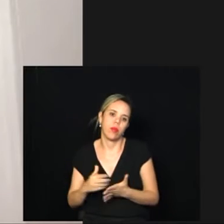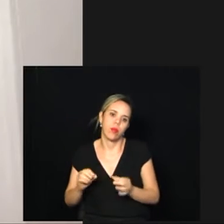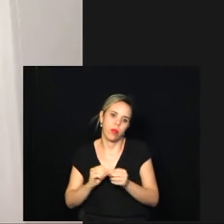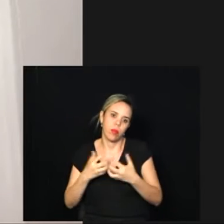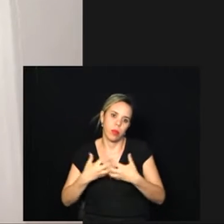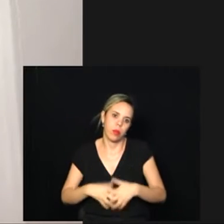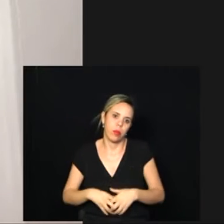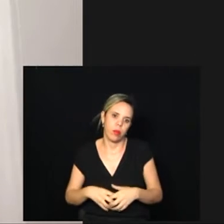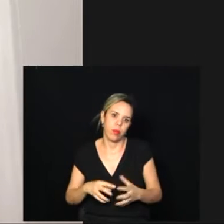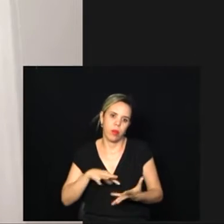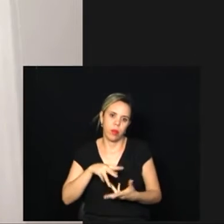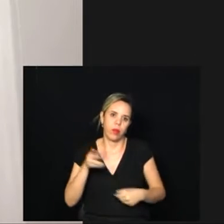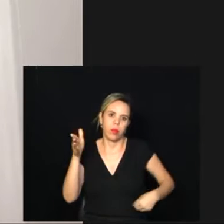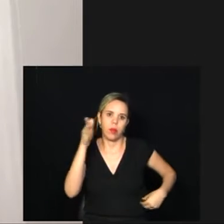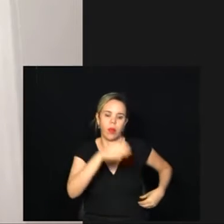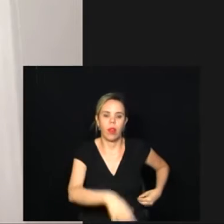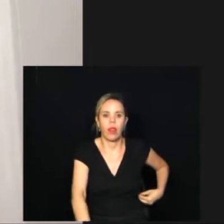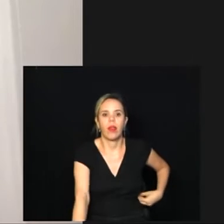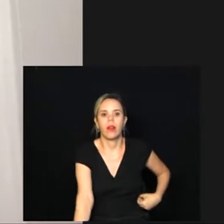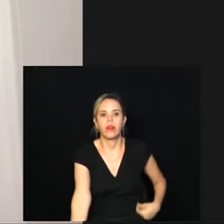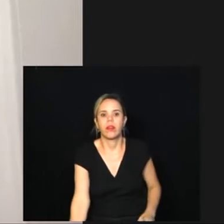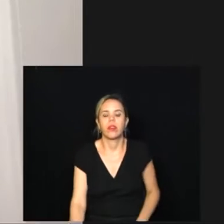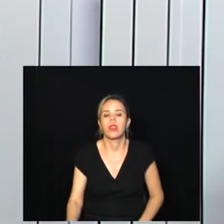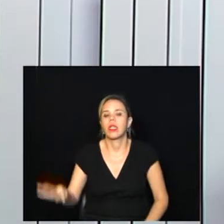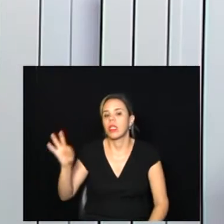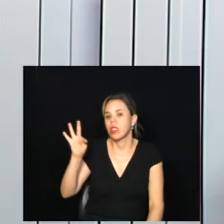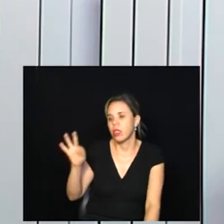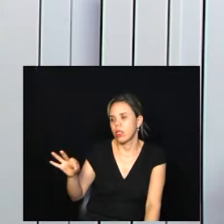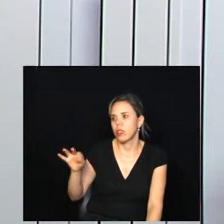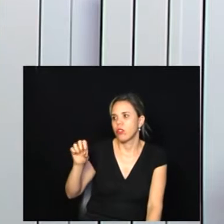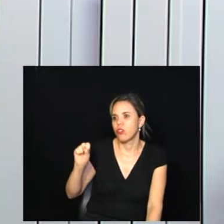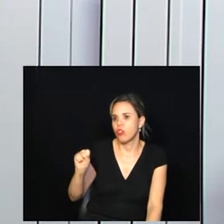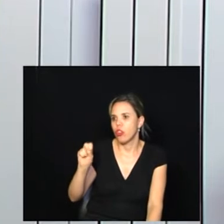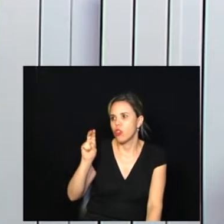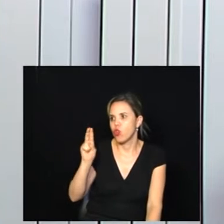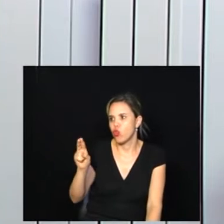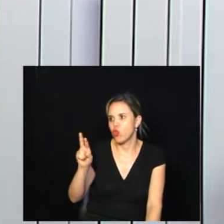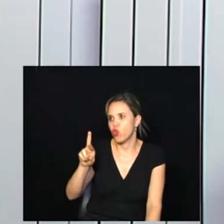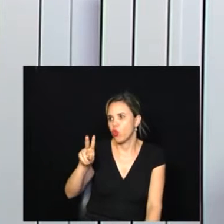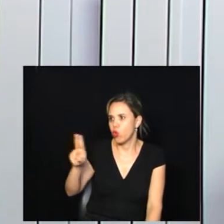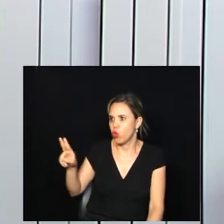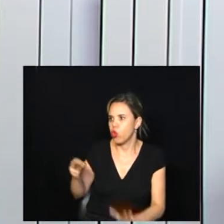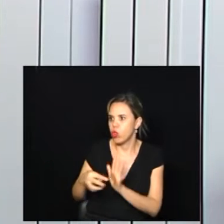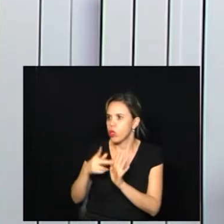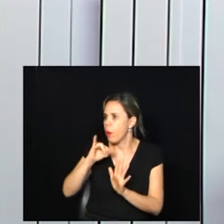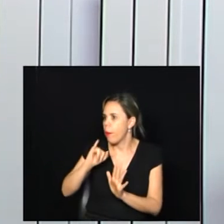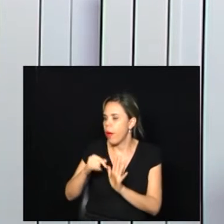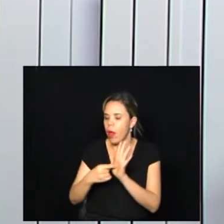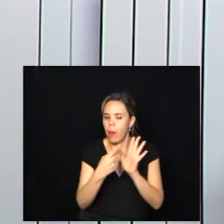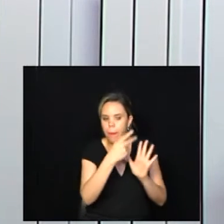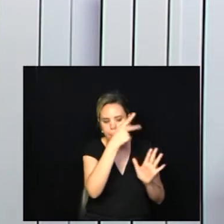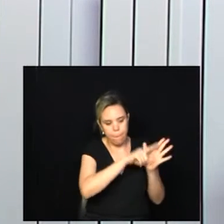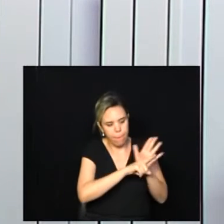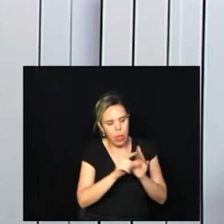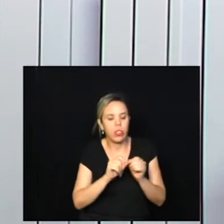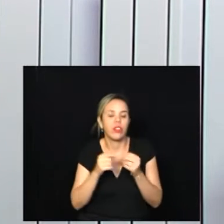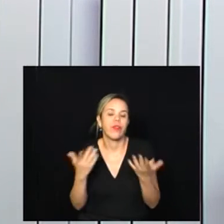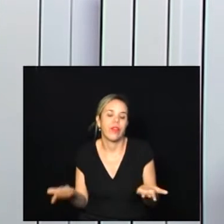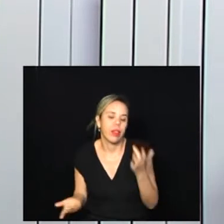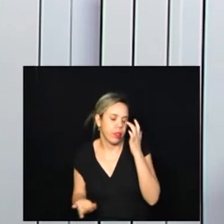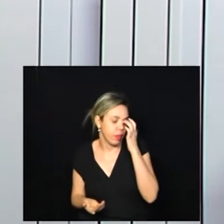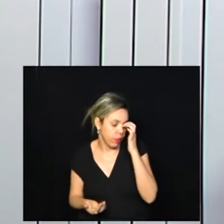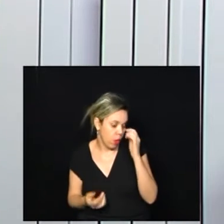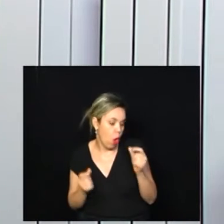minha aventura pelo mundo. E o Tsuru, então, foi apresentado pelo seu pai, foi através de uma pesquisa. Em